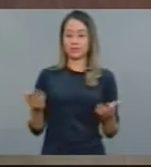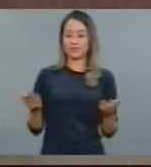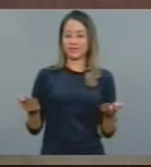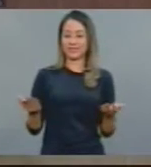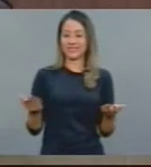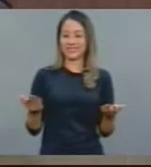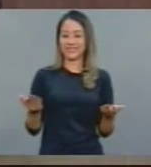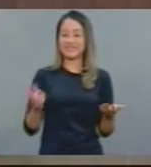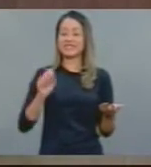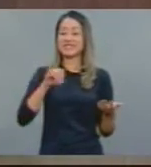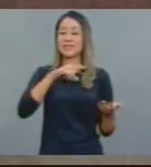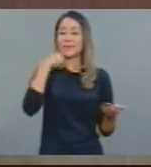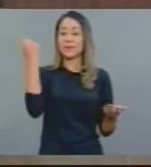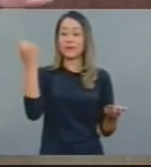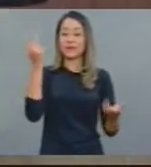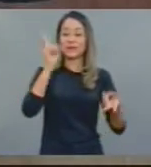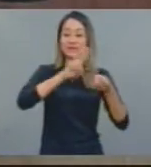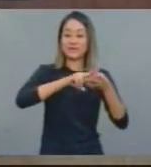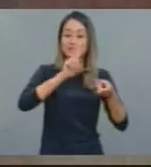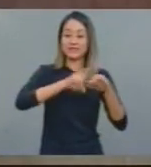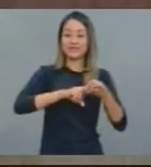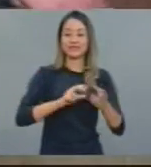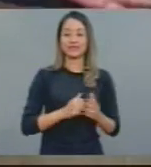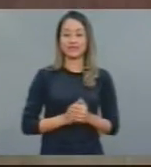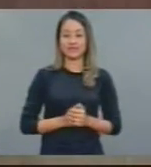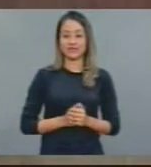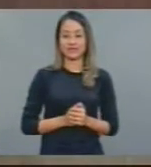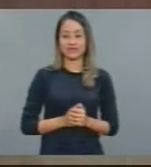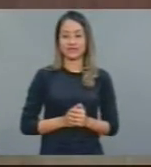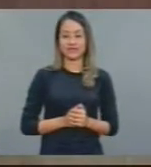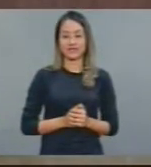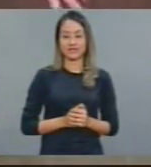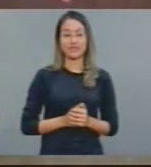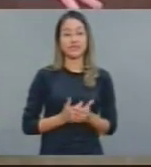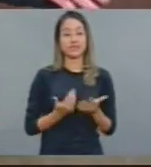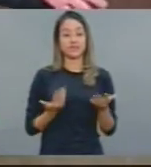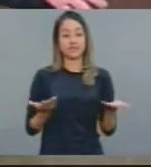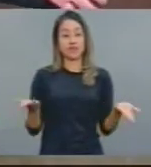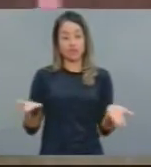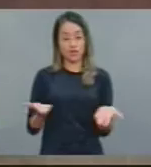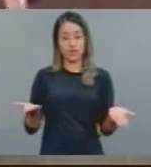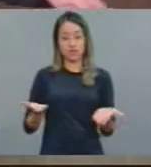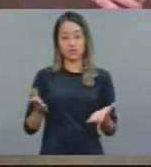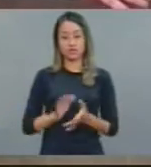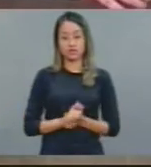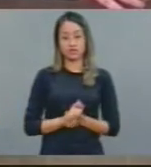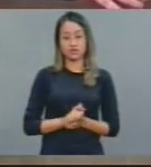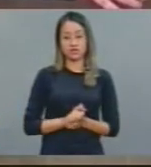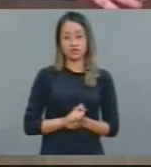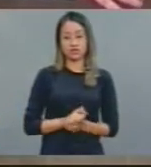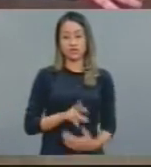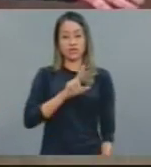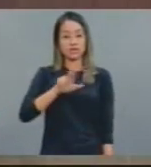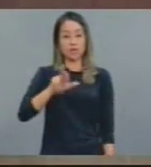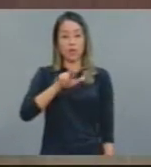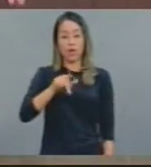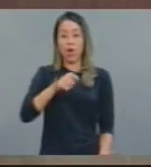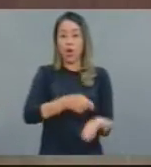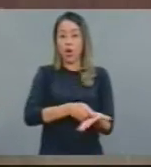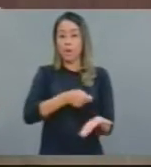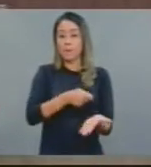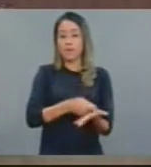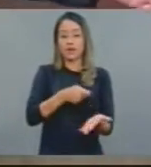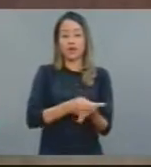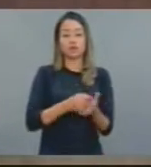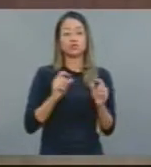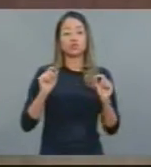por morte. Que ela seja vitalícia, como ela é hoje. Não é uma obrigatoriedade reproduzir